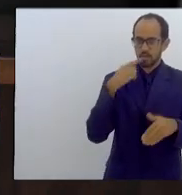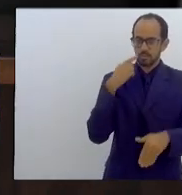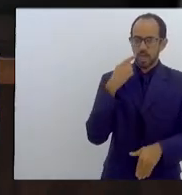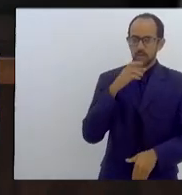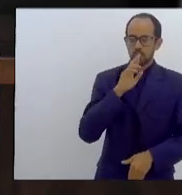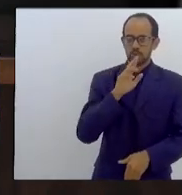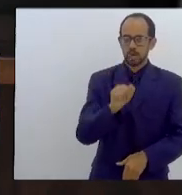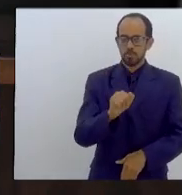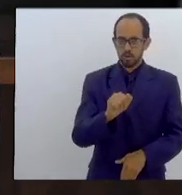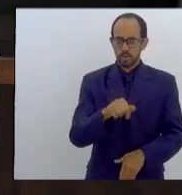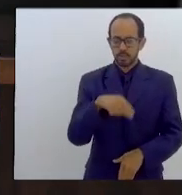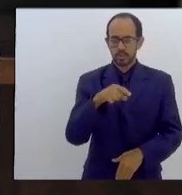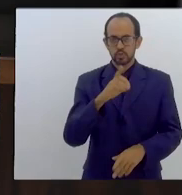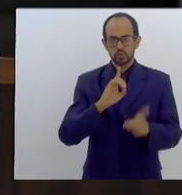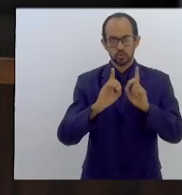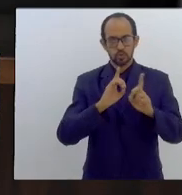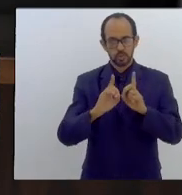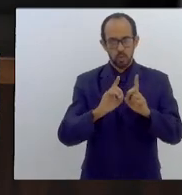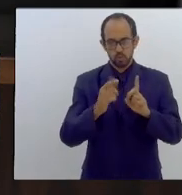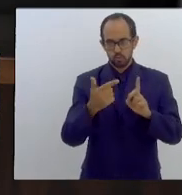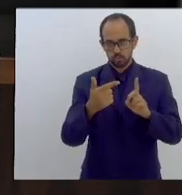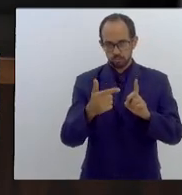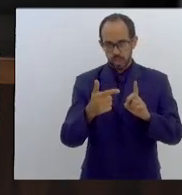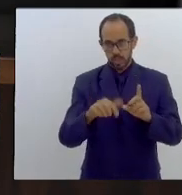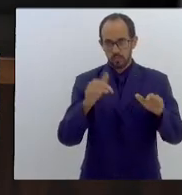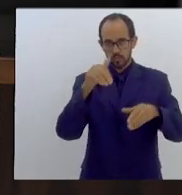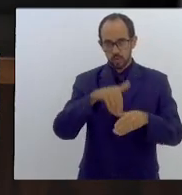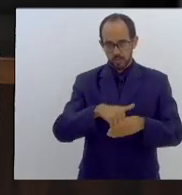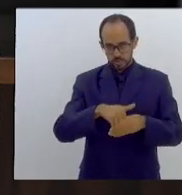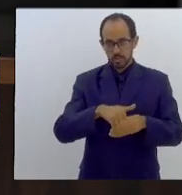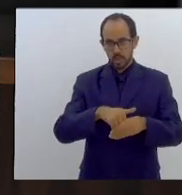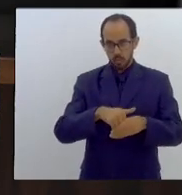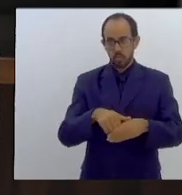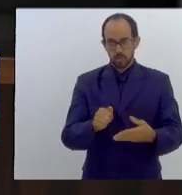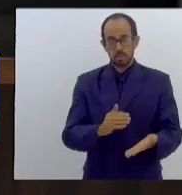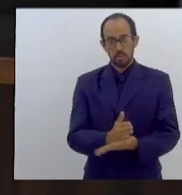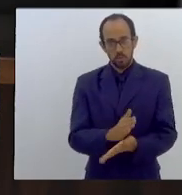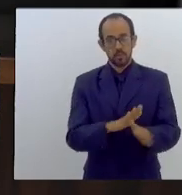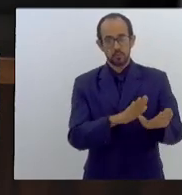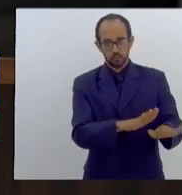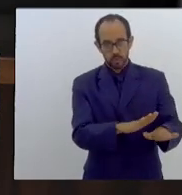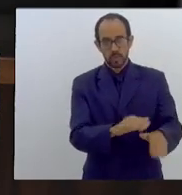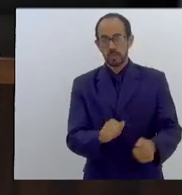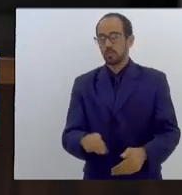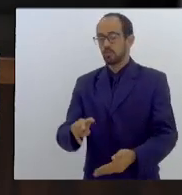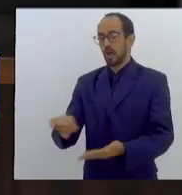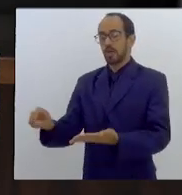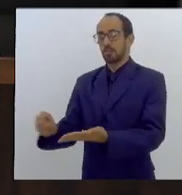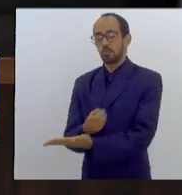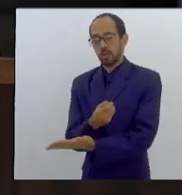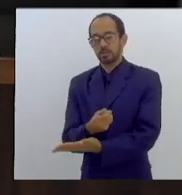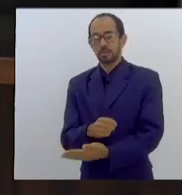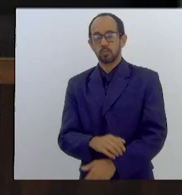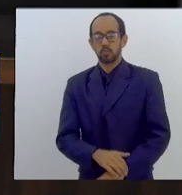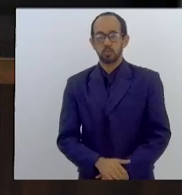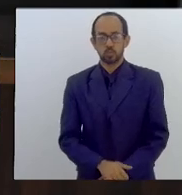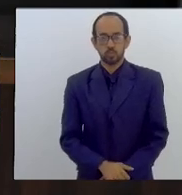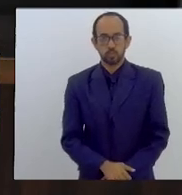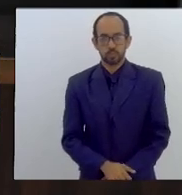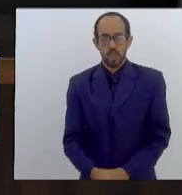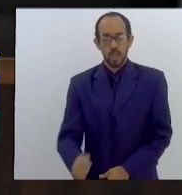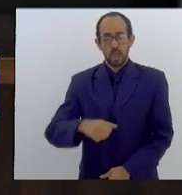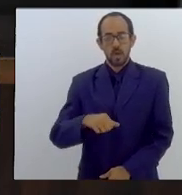Em discussão, não havendo quem queira discutir, encerrada a discussão, em votação, se os que aprovam permaneçam como estão aprovados, vai à promulgação.